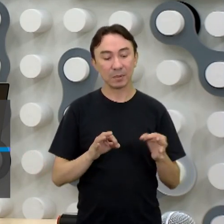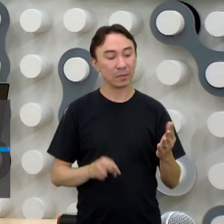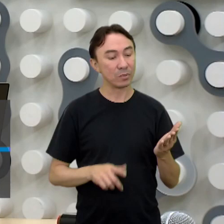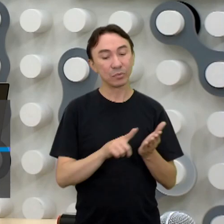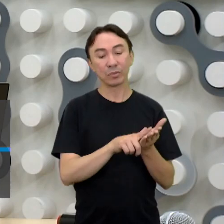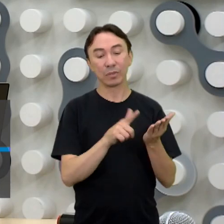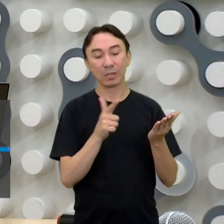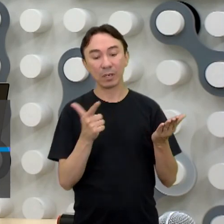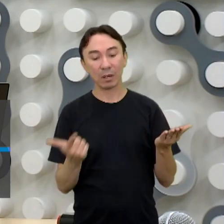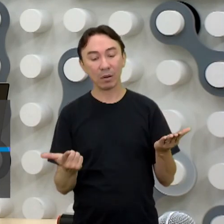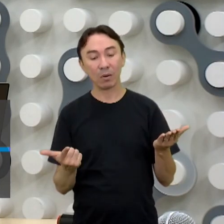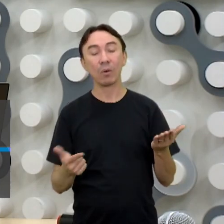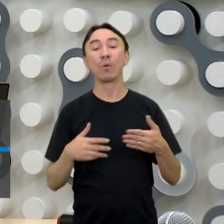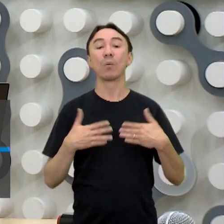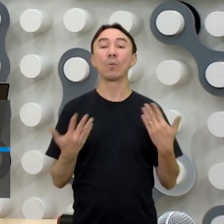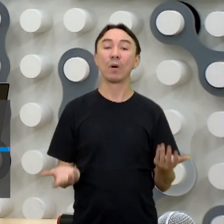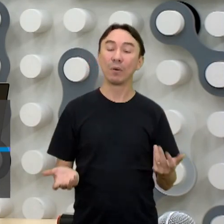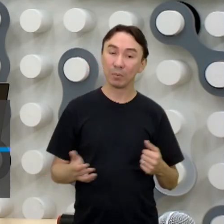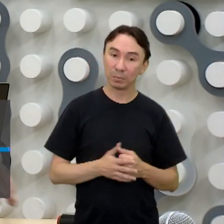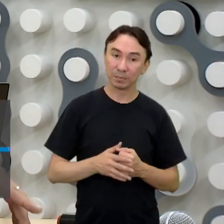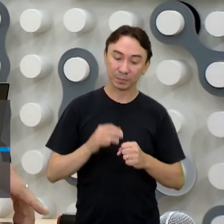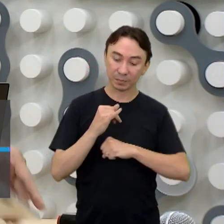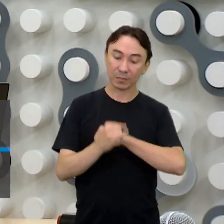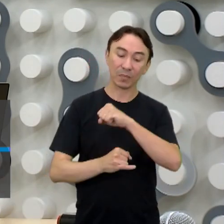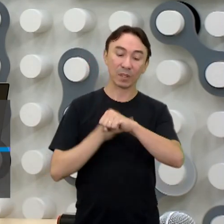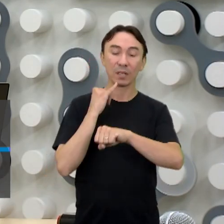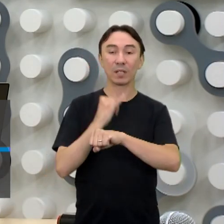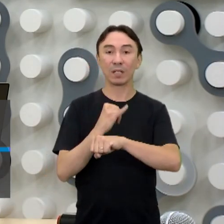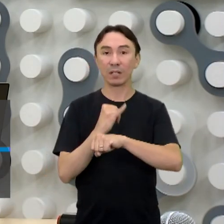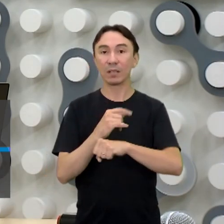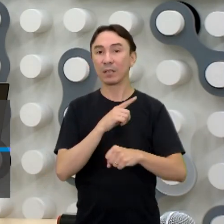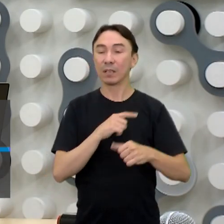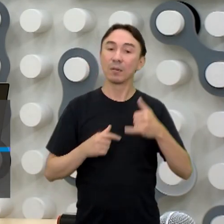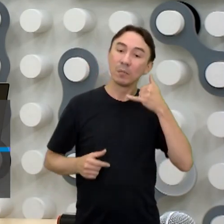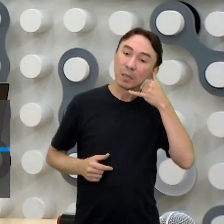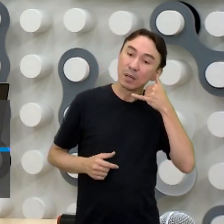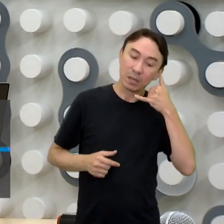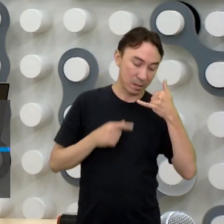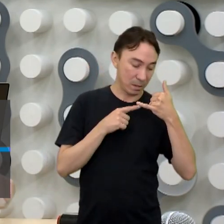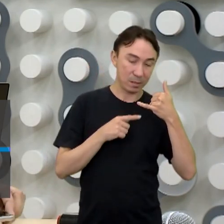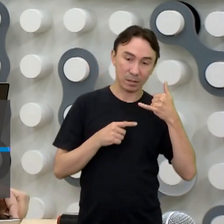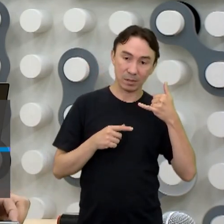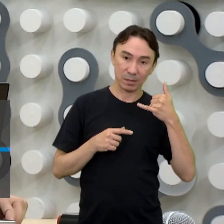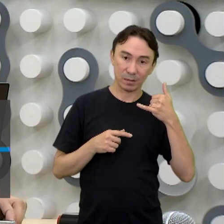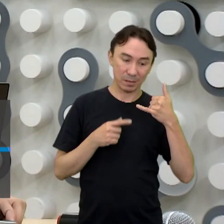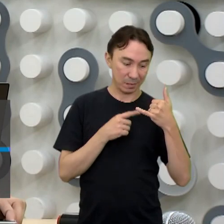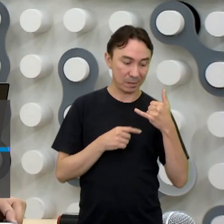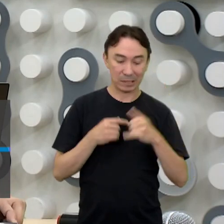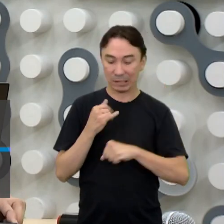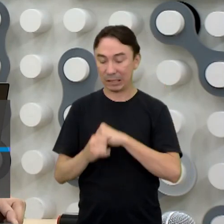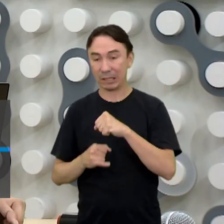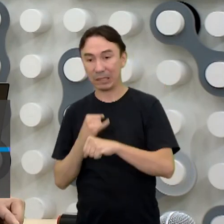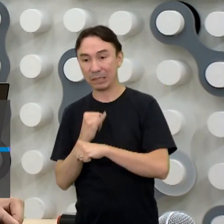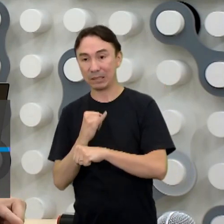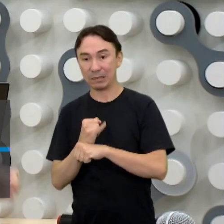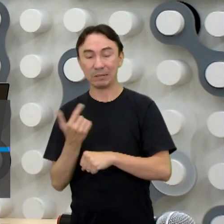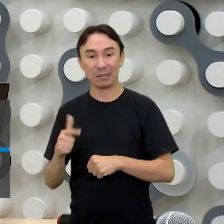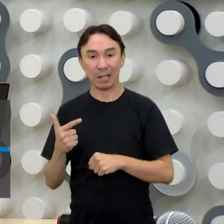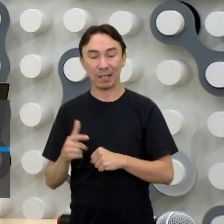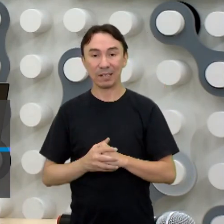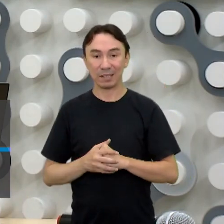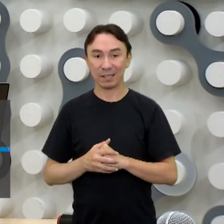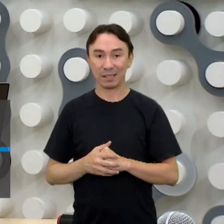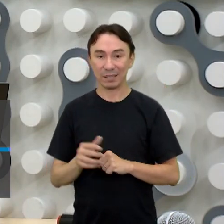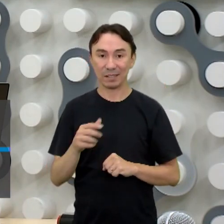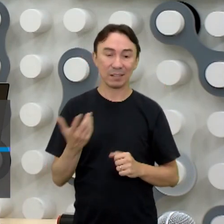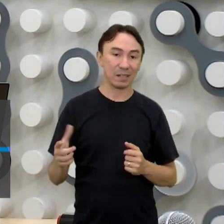disposição, quem tem internet no smartphone, quem tem smartphone não tem internet, quem tem computador em casa, tá certo? Tem